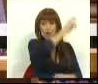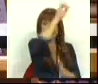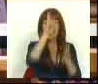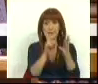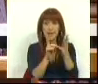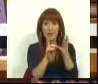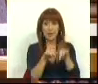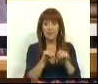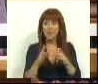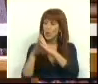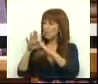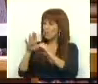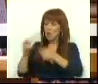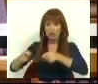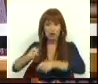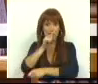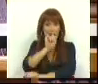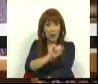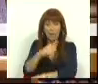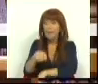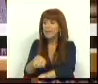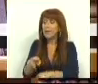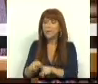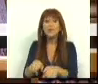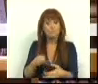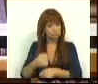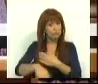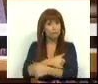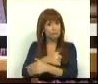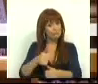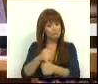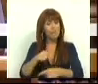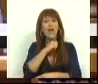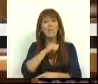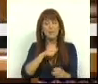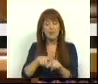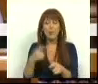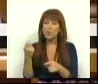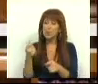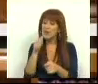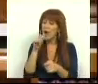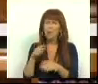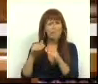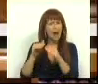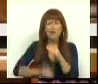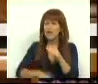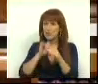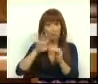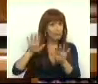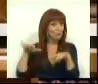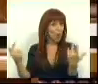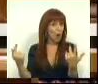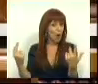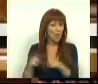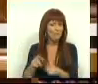sexto lugar, que os modelos de gestão da água sejam eficientes e permitam que o custo da água seja o mais baixo